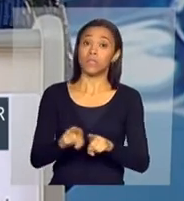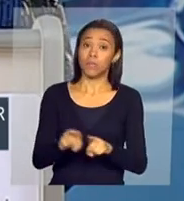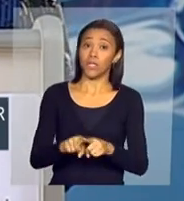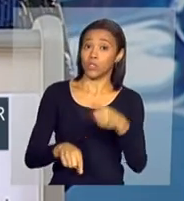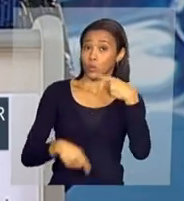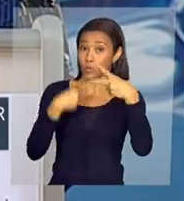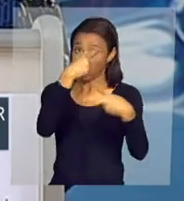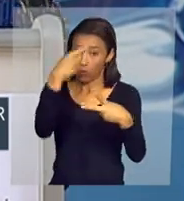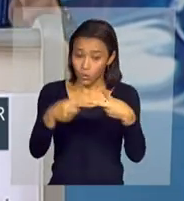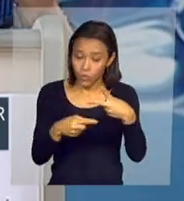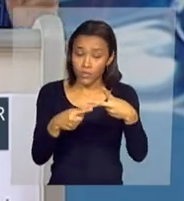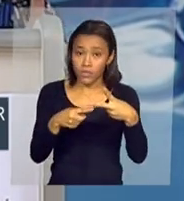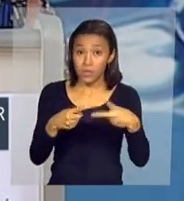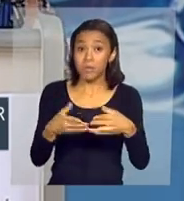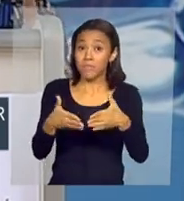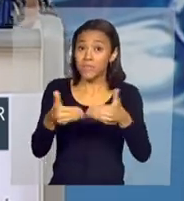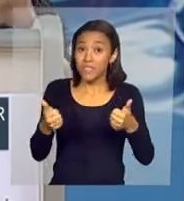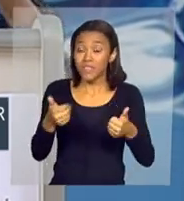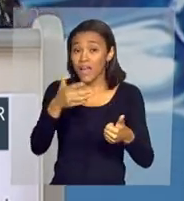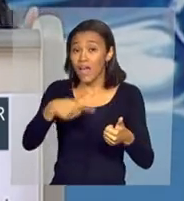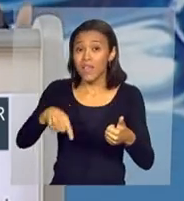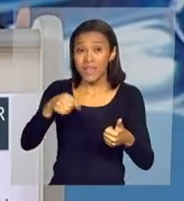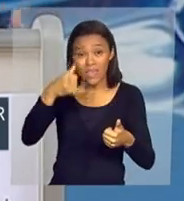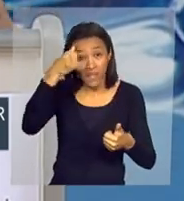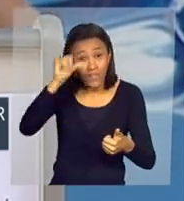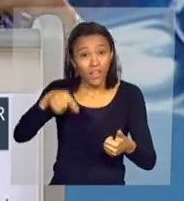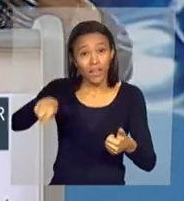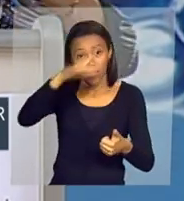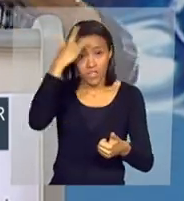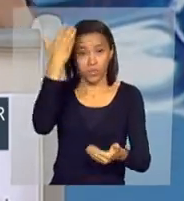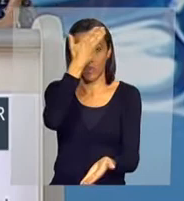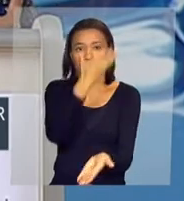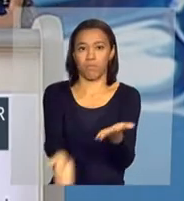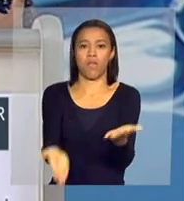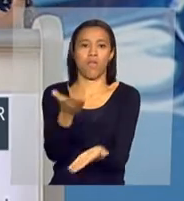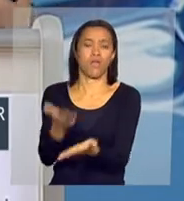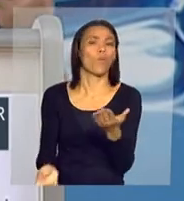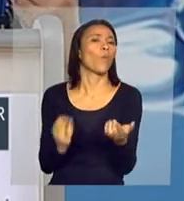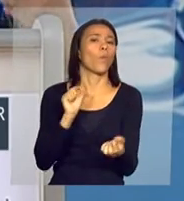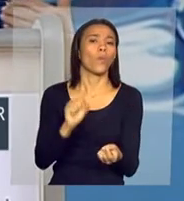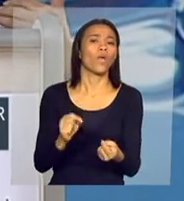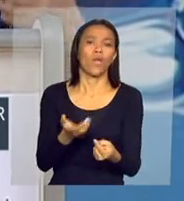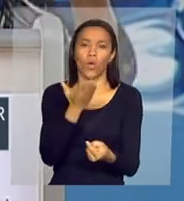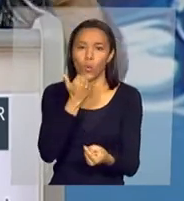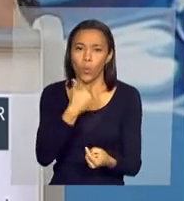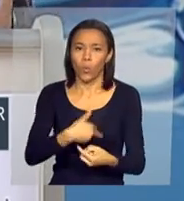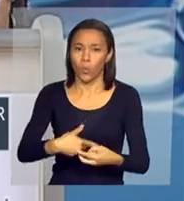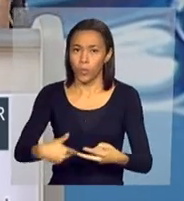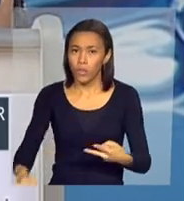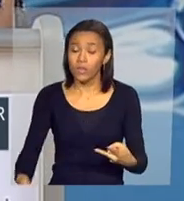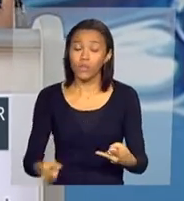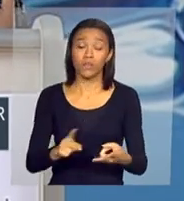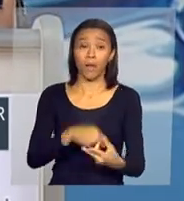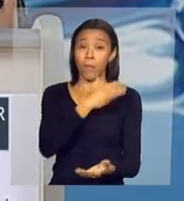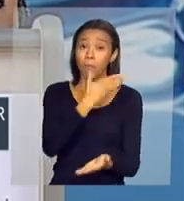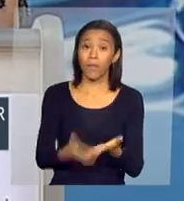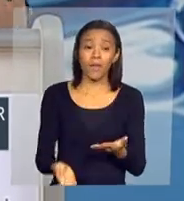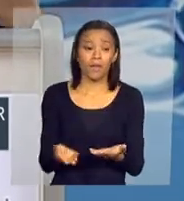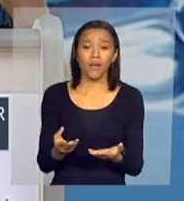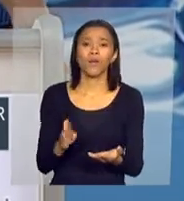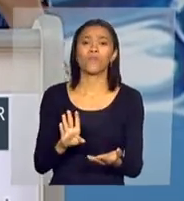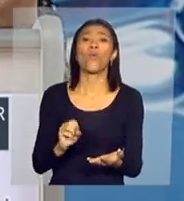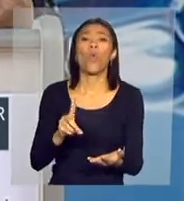as pessoas percam. Percam alimento, percam condições de